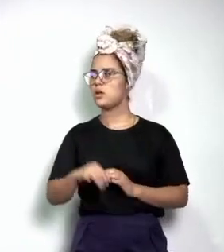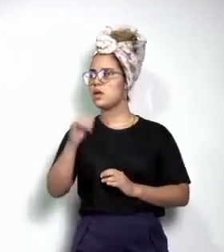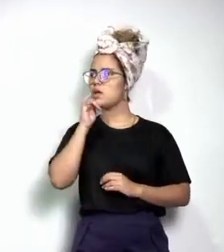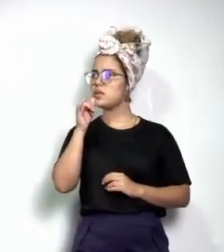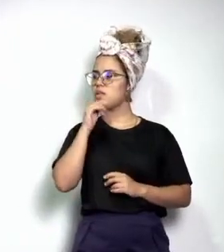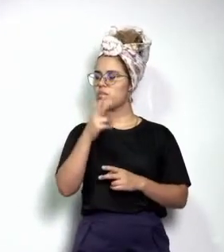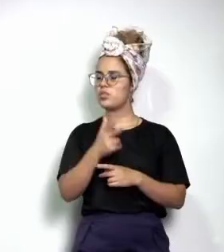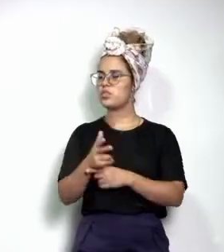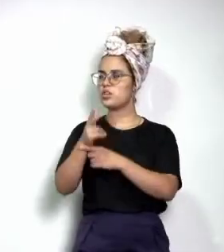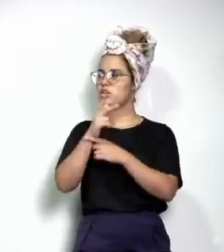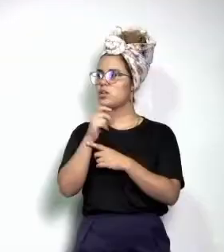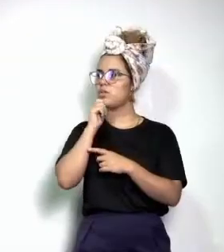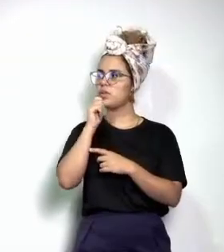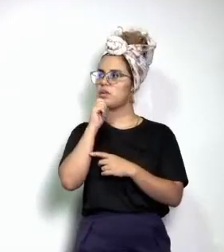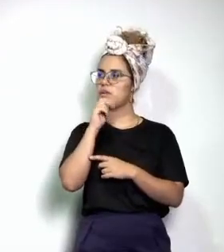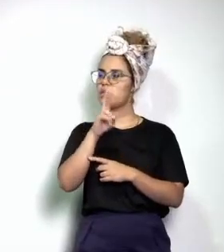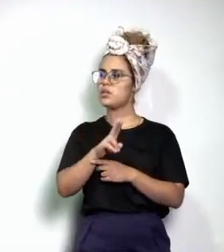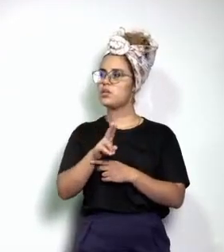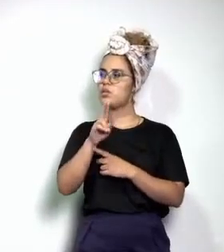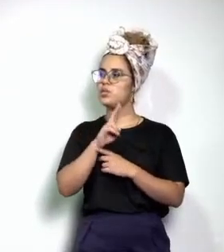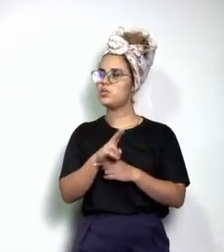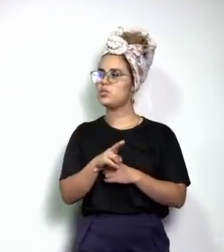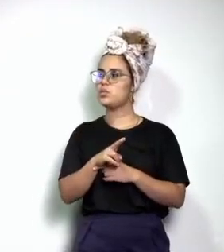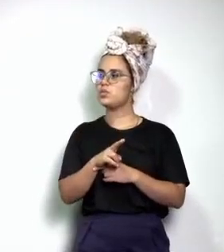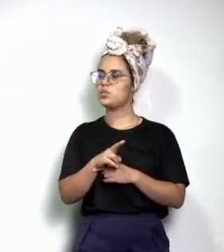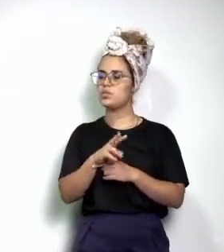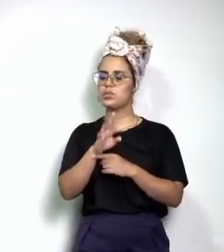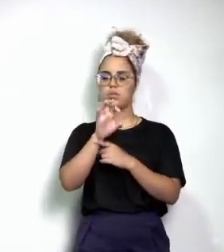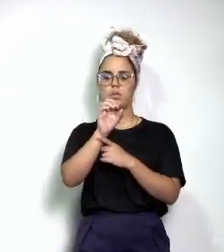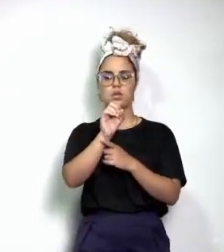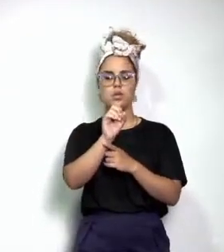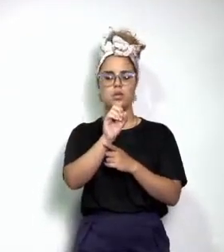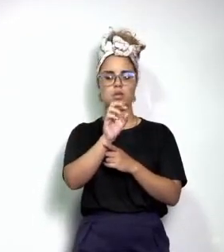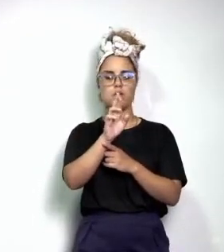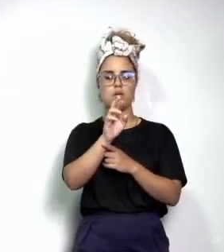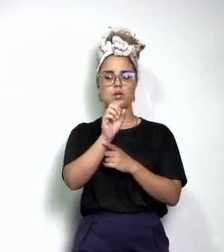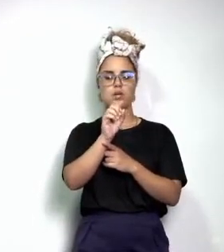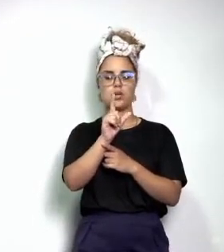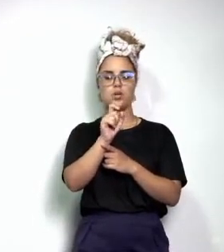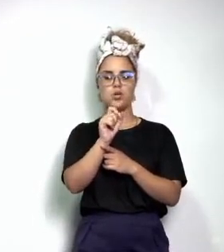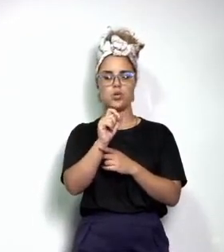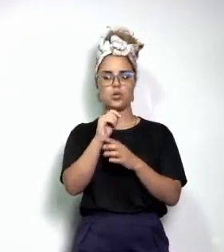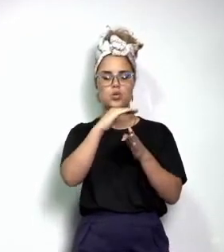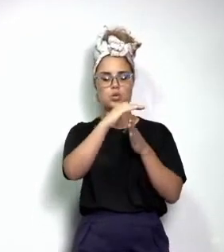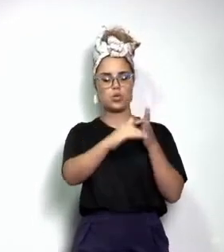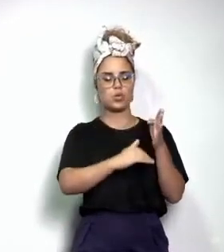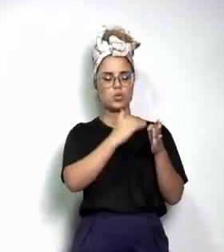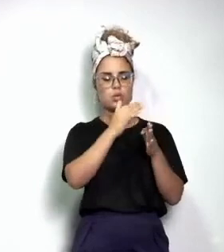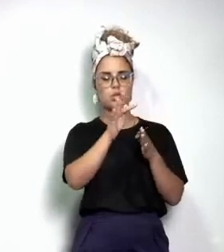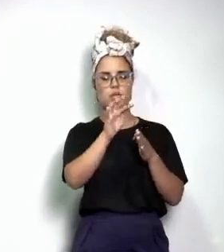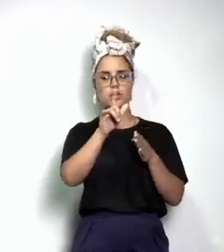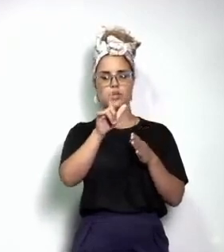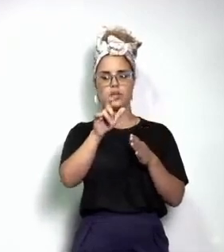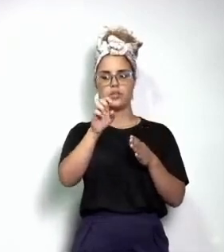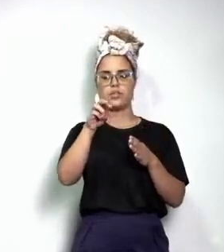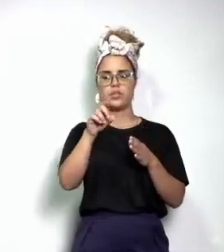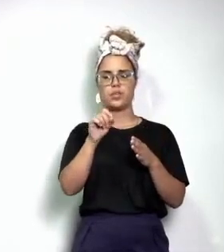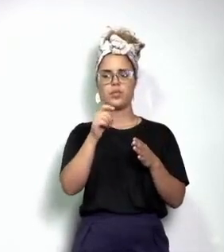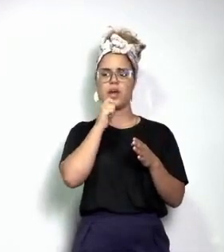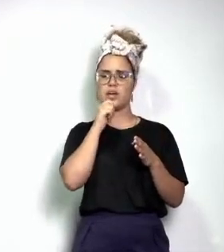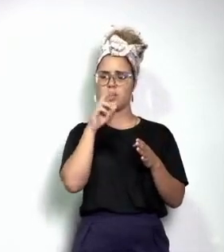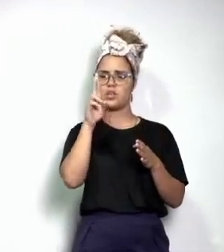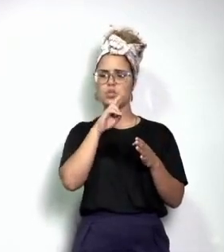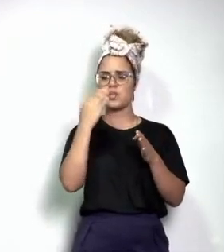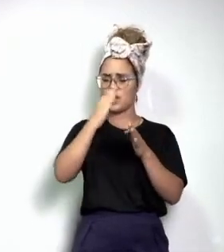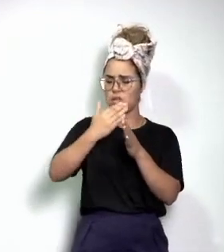que ainda usam rolo, né, de filme. São câmeras Panavision, ainda muito usadas